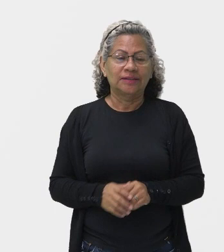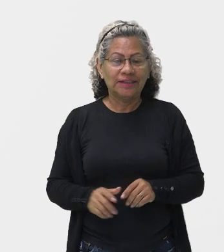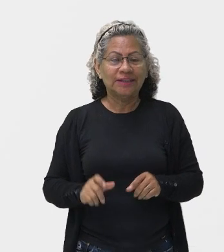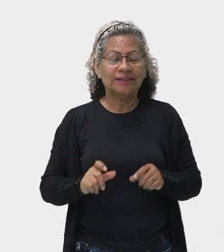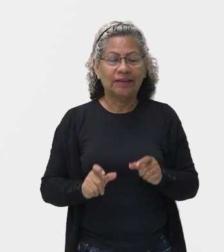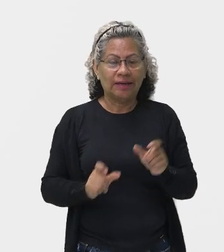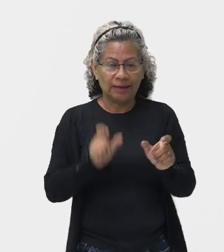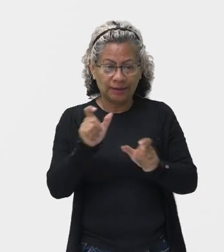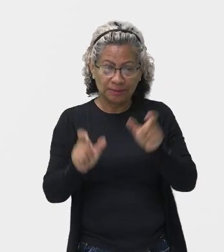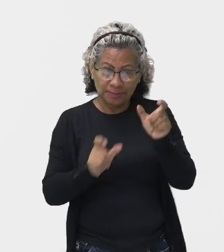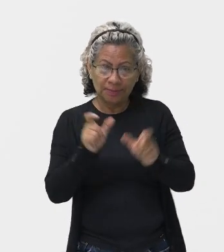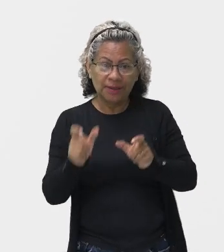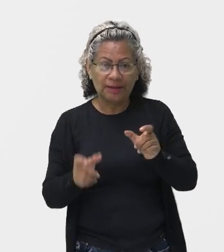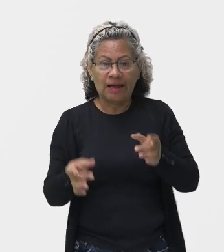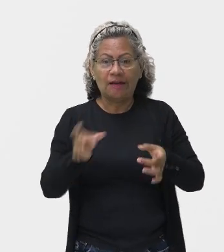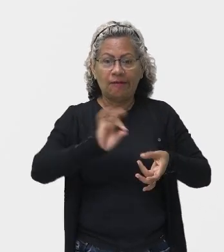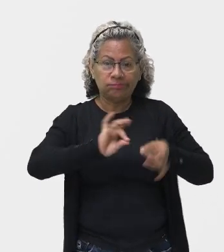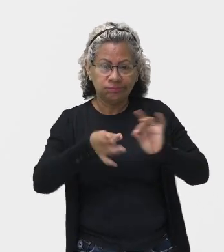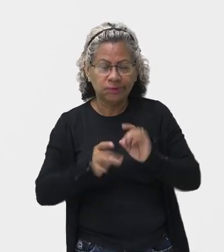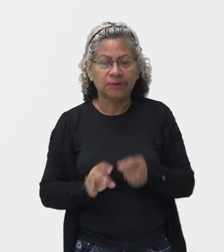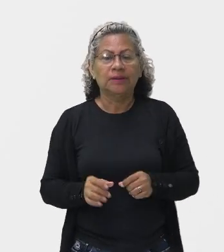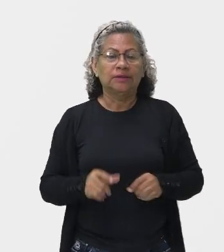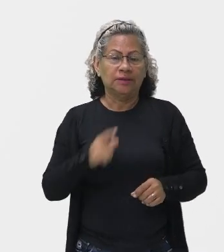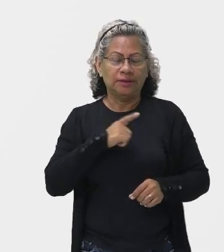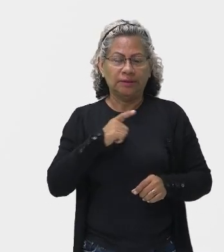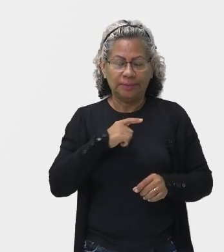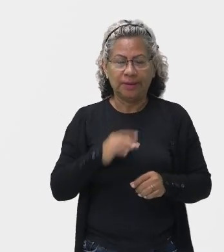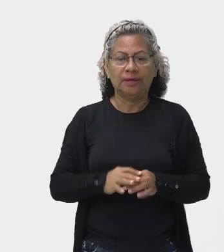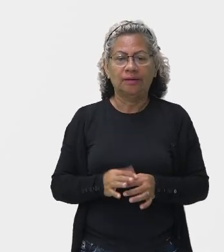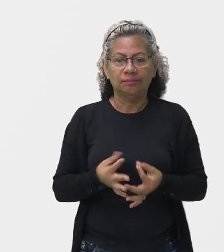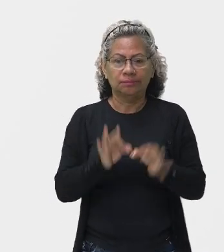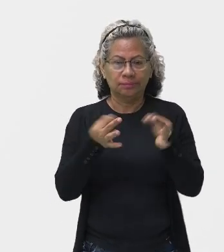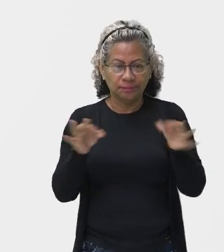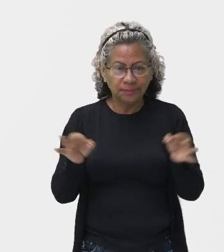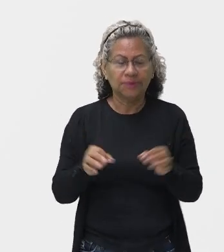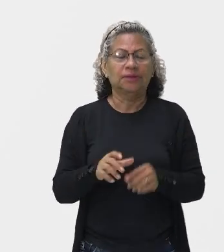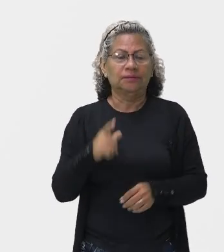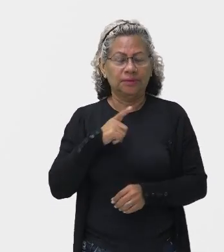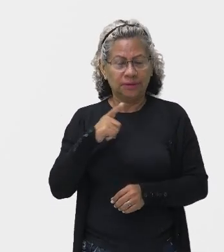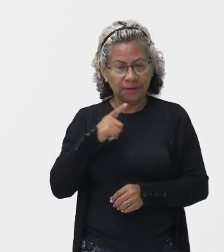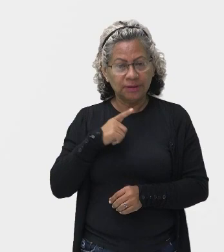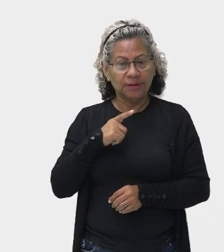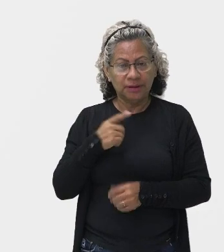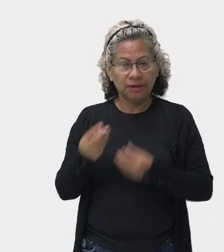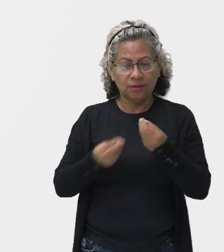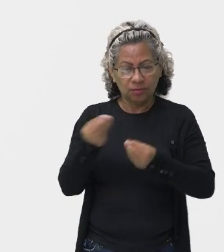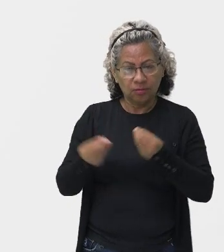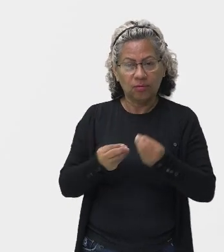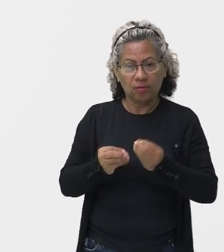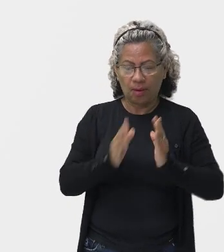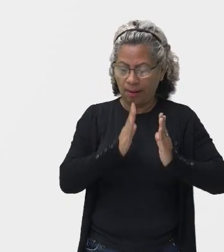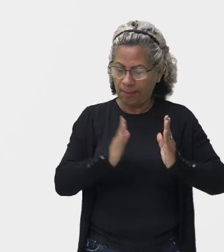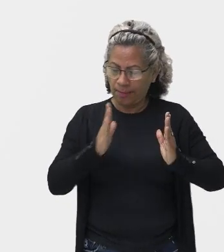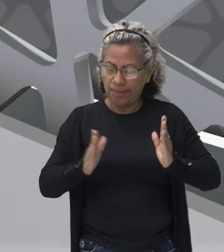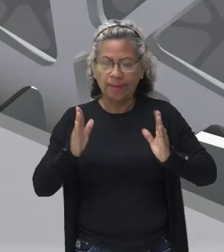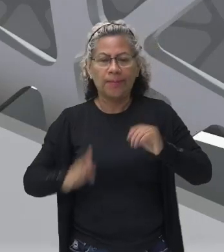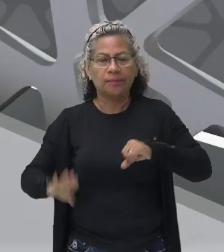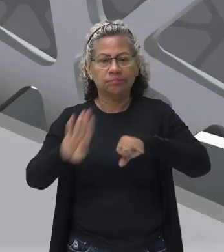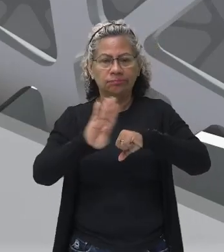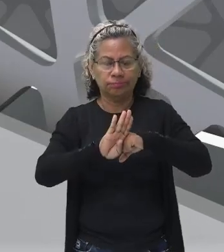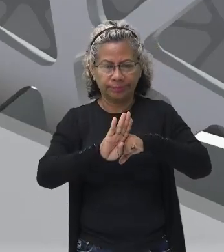dando ênfase à análise do período composto por subordinação com função